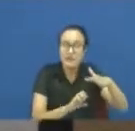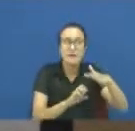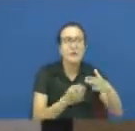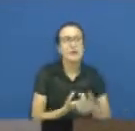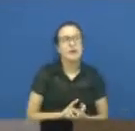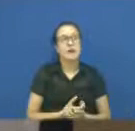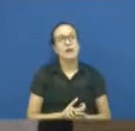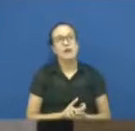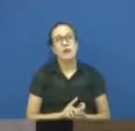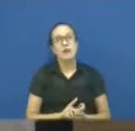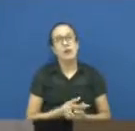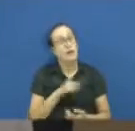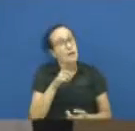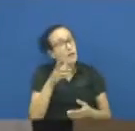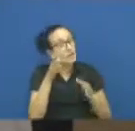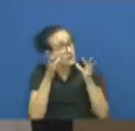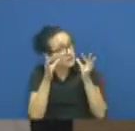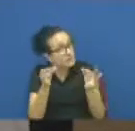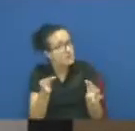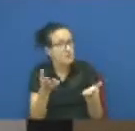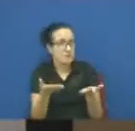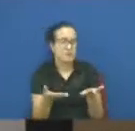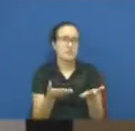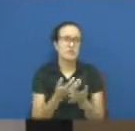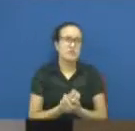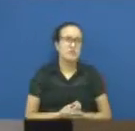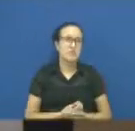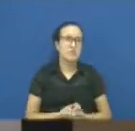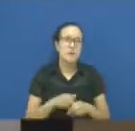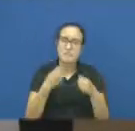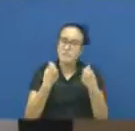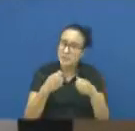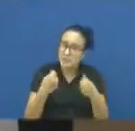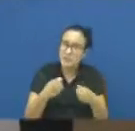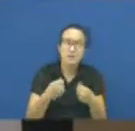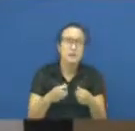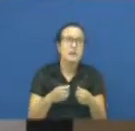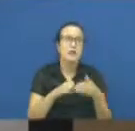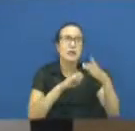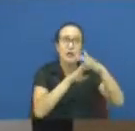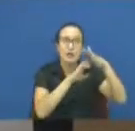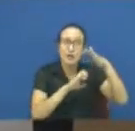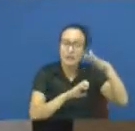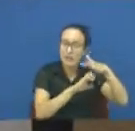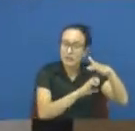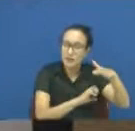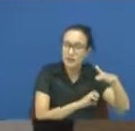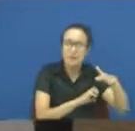nos escutando, porque há necessidade das empresas terem